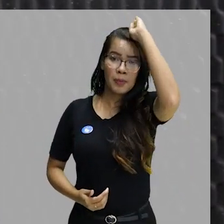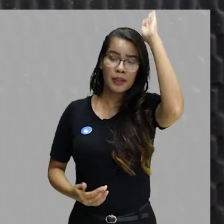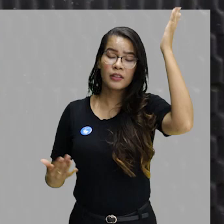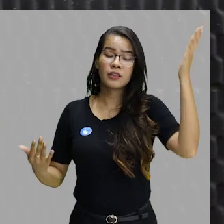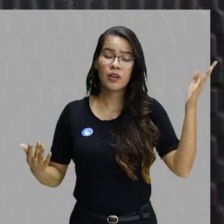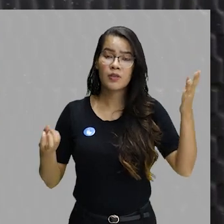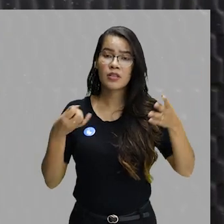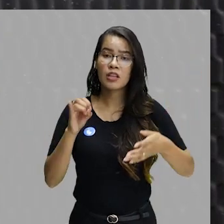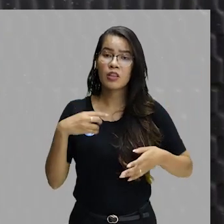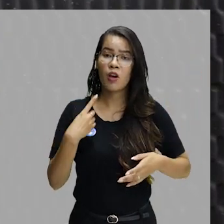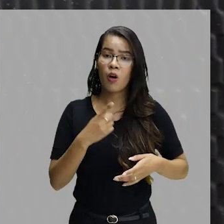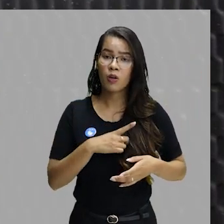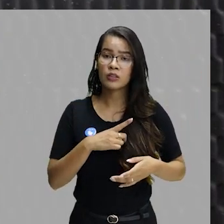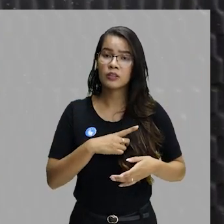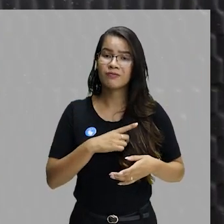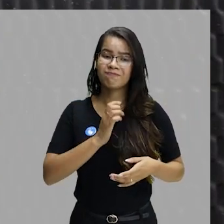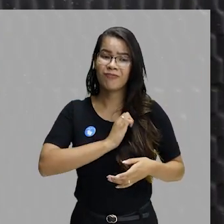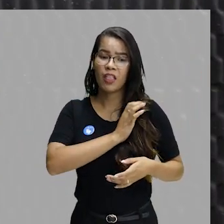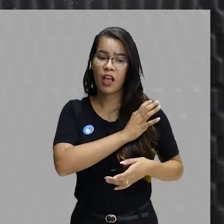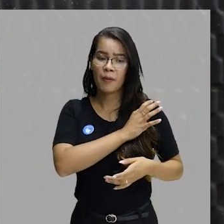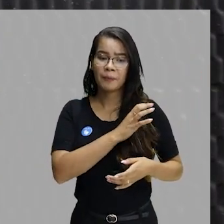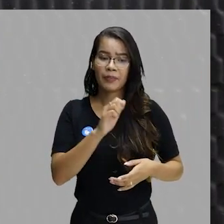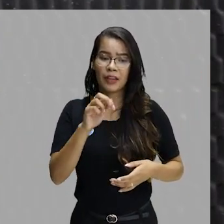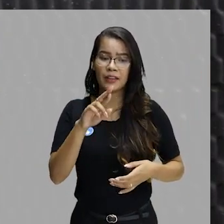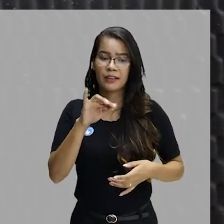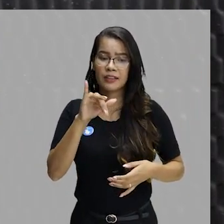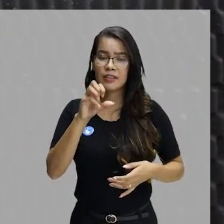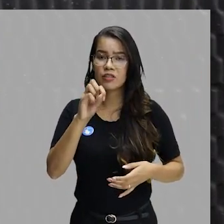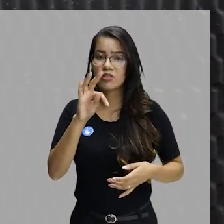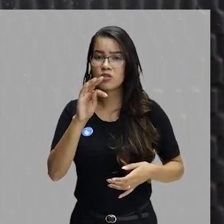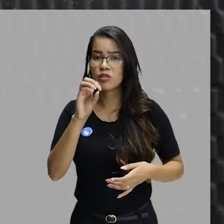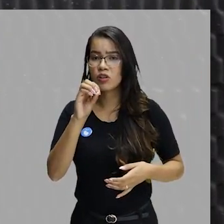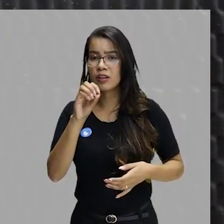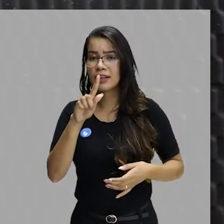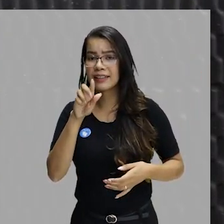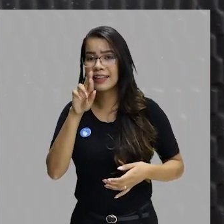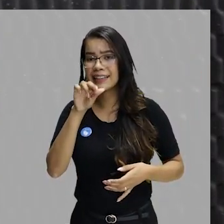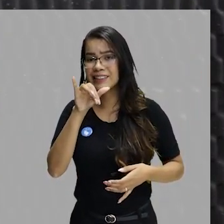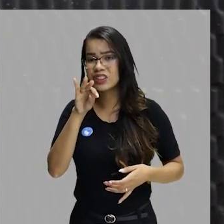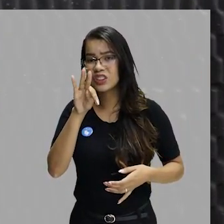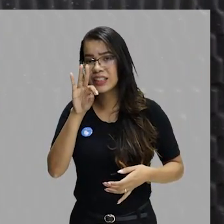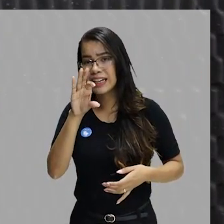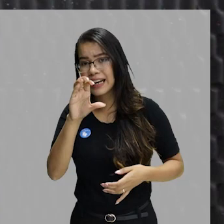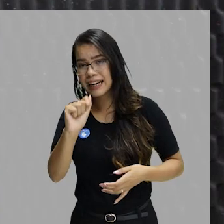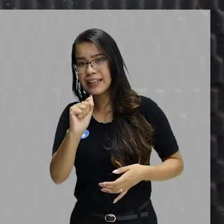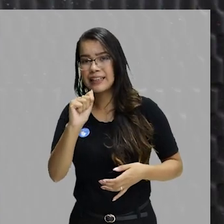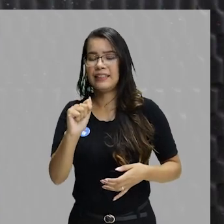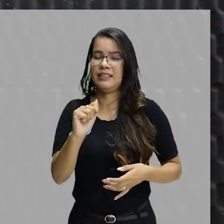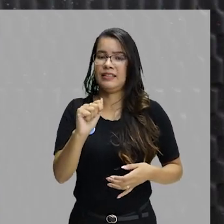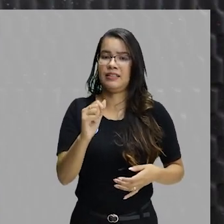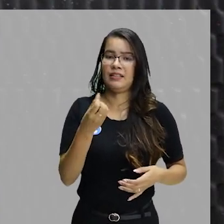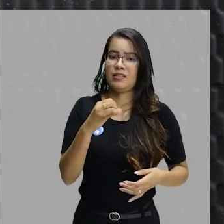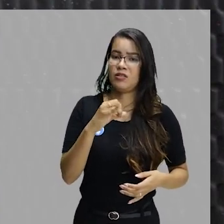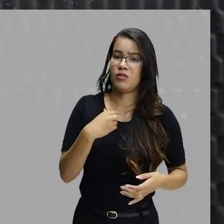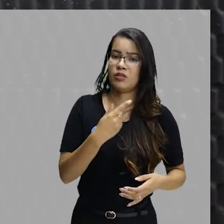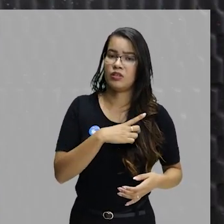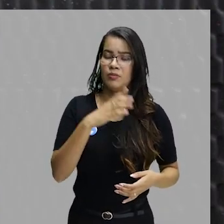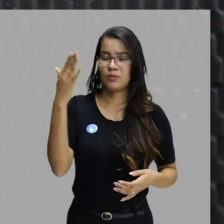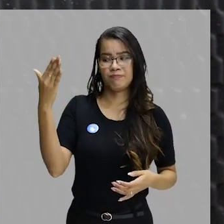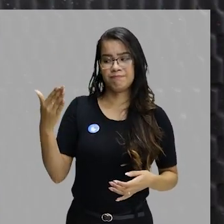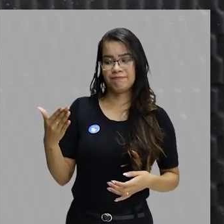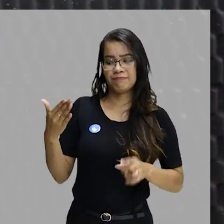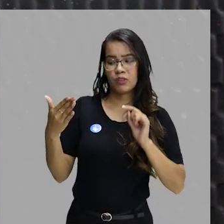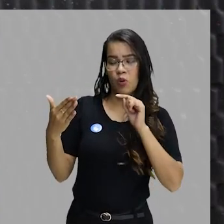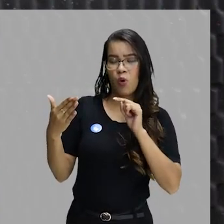república aristocrática ou uma república de responsabilidade pública, uma forma de governo de responsabilidade pública, é que